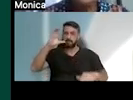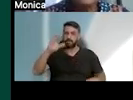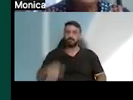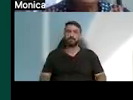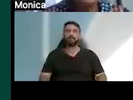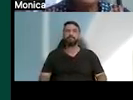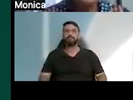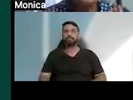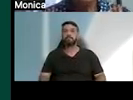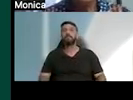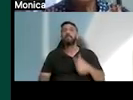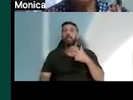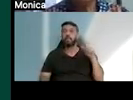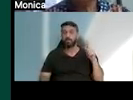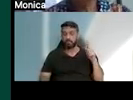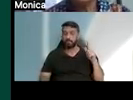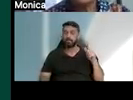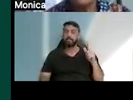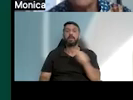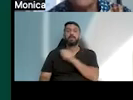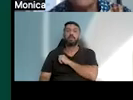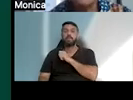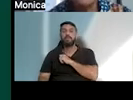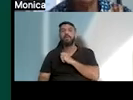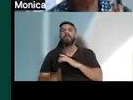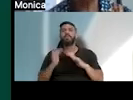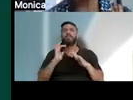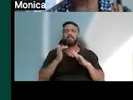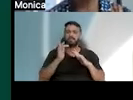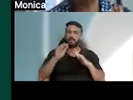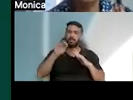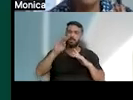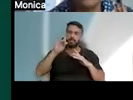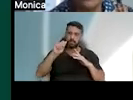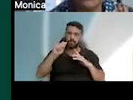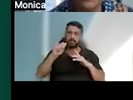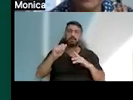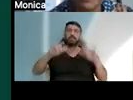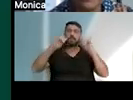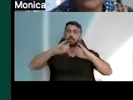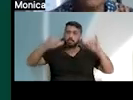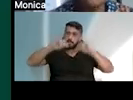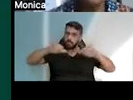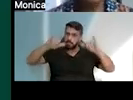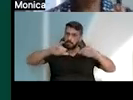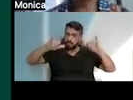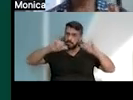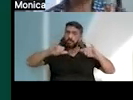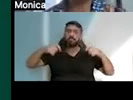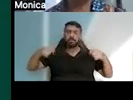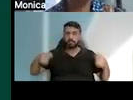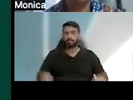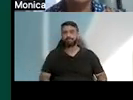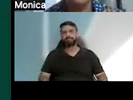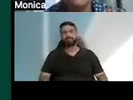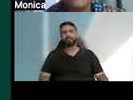Tem outros alunos que então fazem a parte de mídia, né? Então tem que divulgar os projetos na mídia. Então a